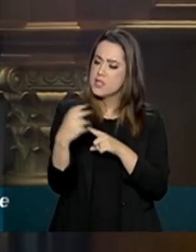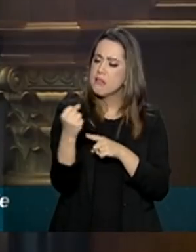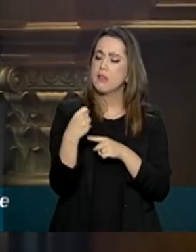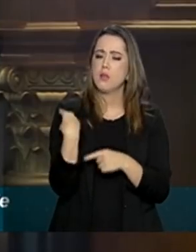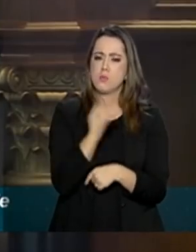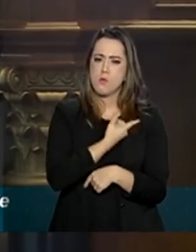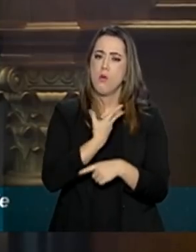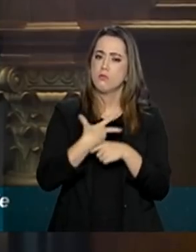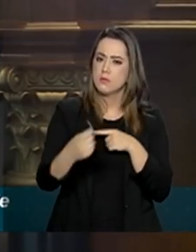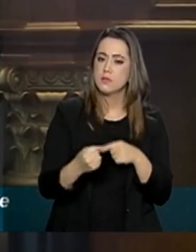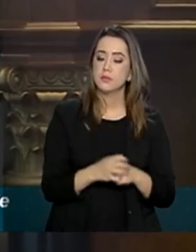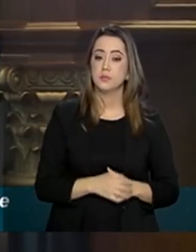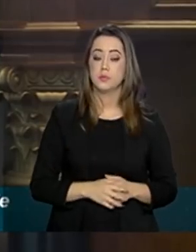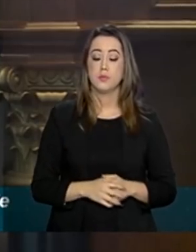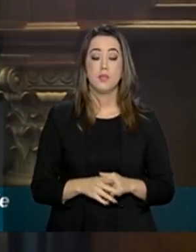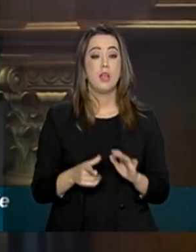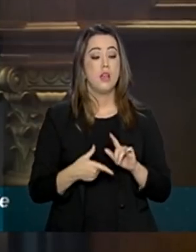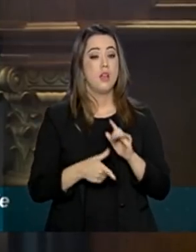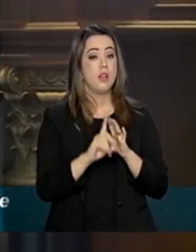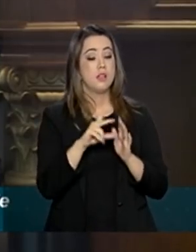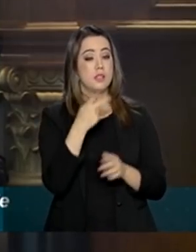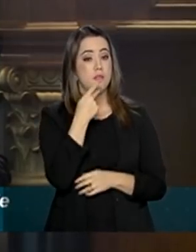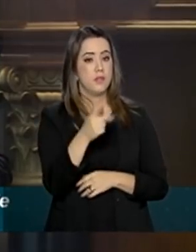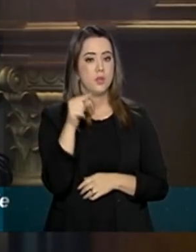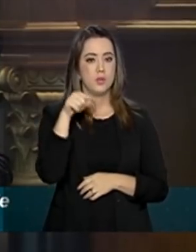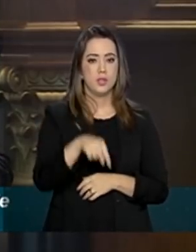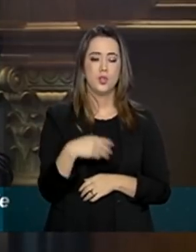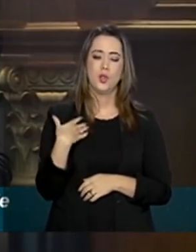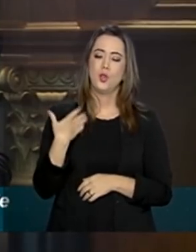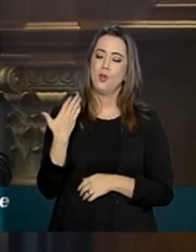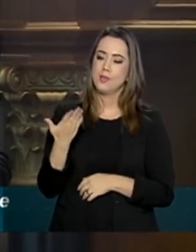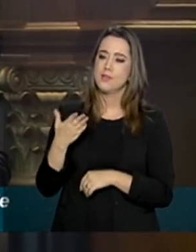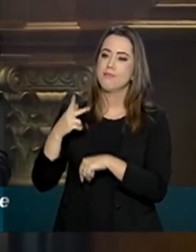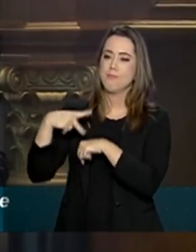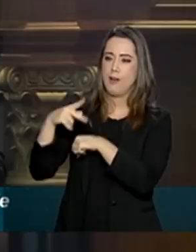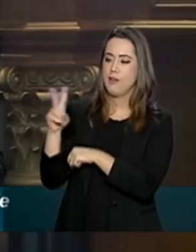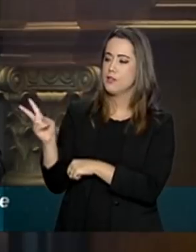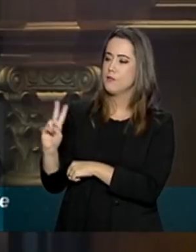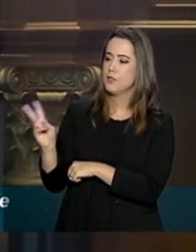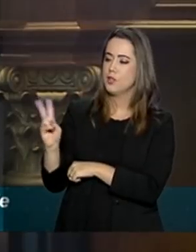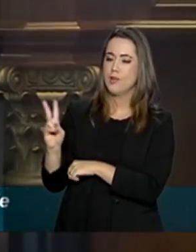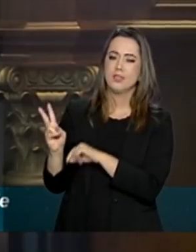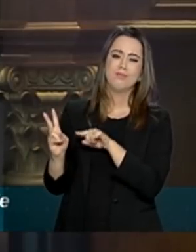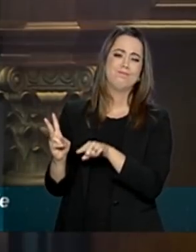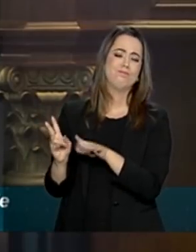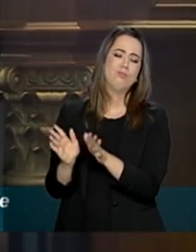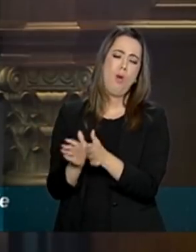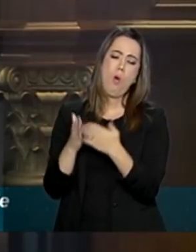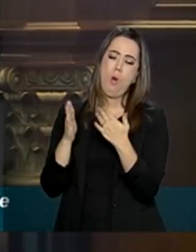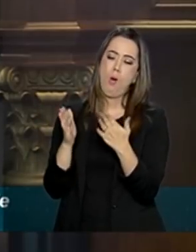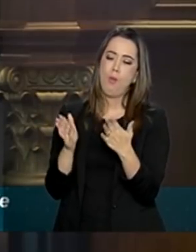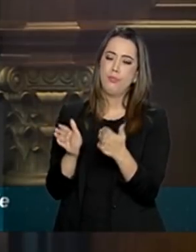Falou-se há pouco aqui da nossa querida Venezuela. Pobre povo venezuelano.